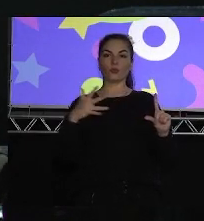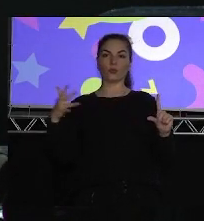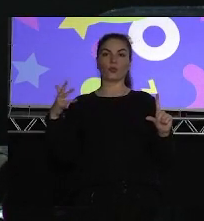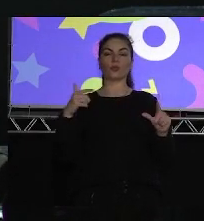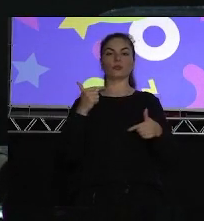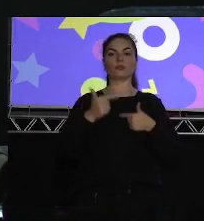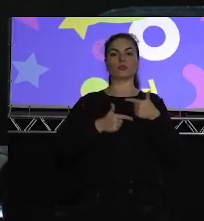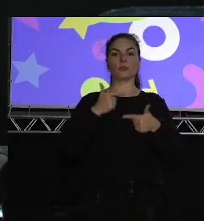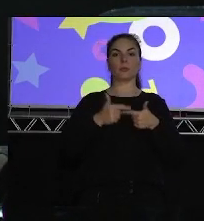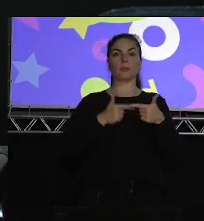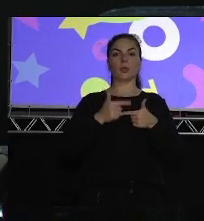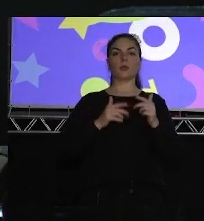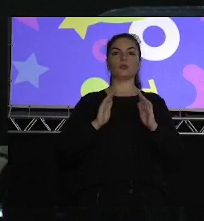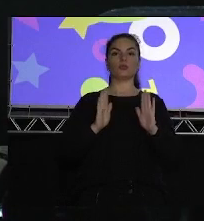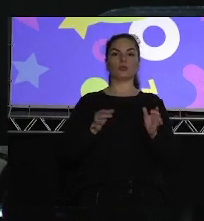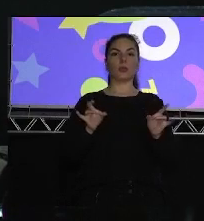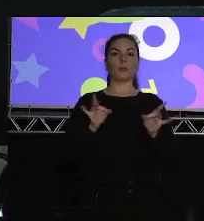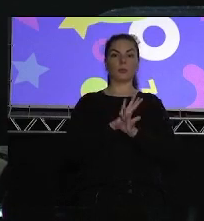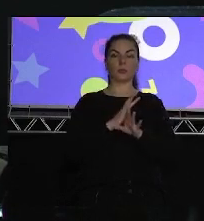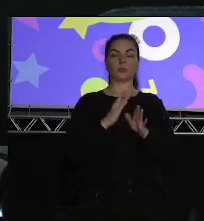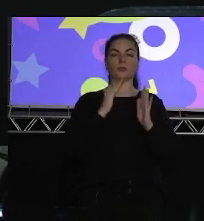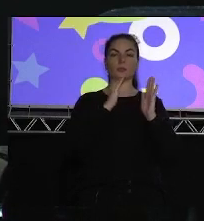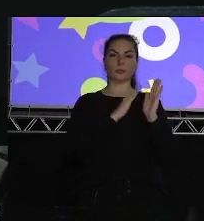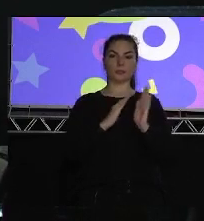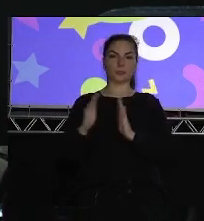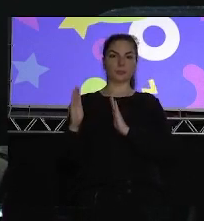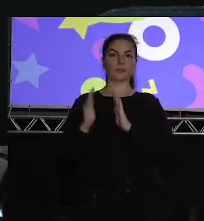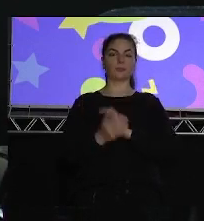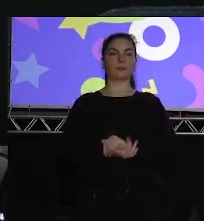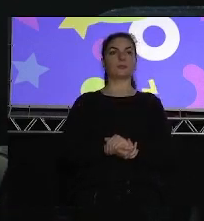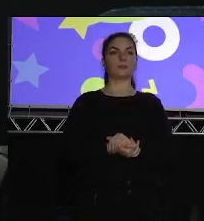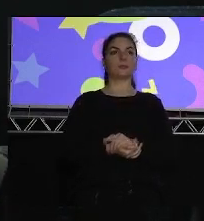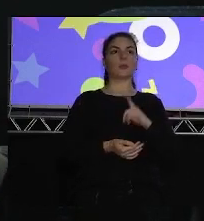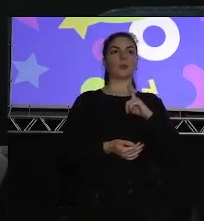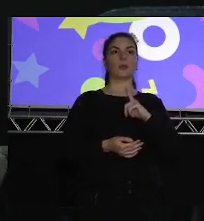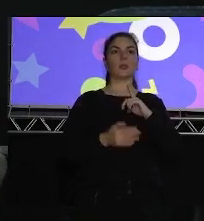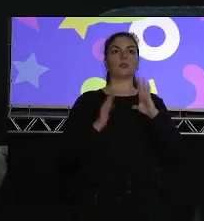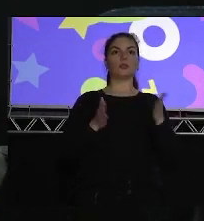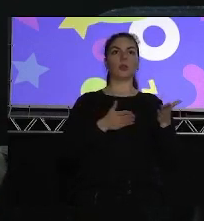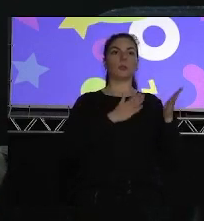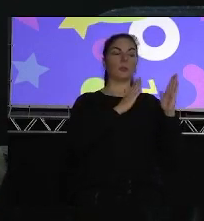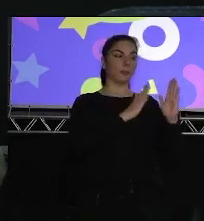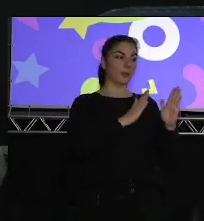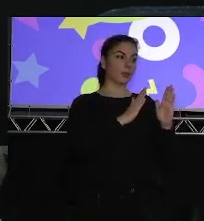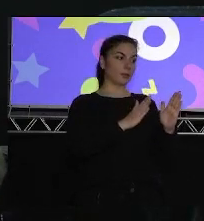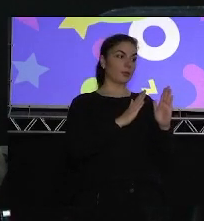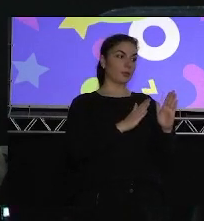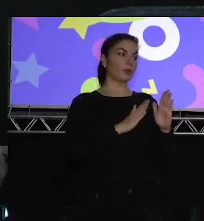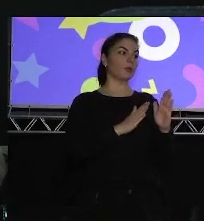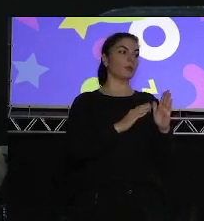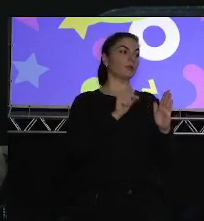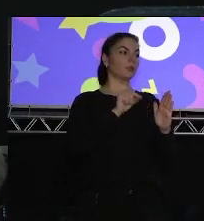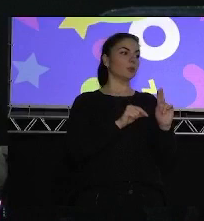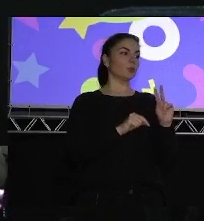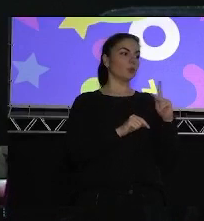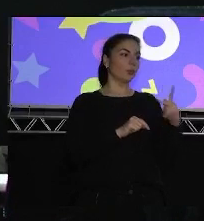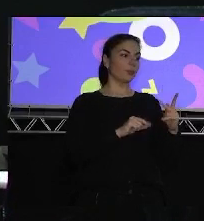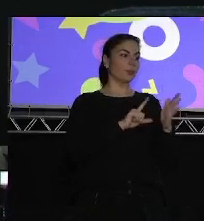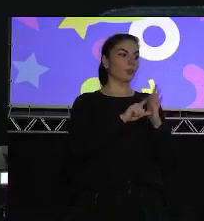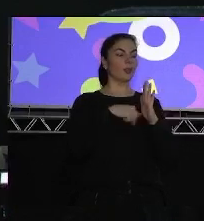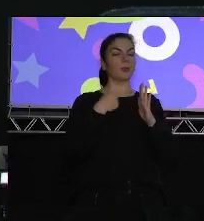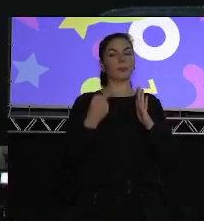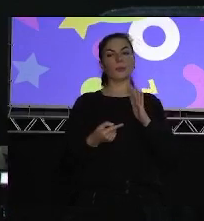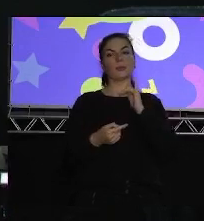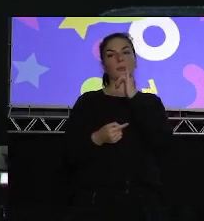trabalho já pré-concebido dentro da value stream. Ele tem uma etapa do upstream, que é a proposta, depois tem business case,